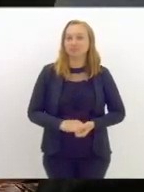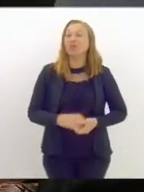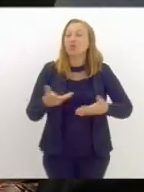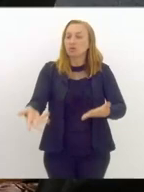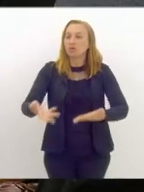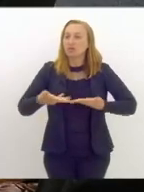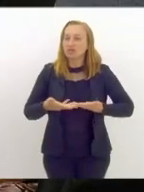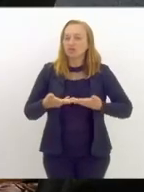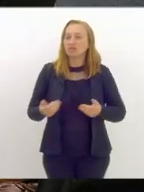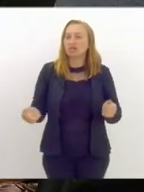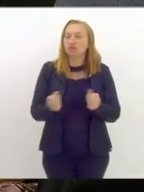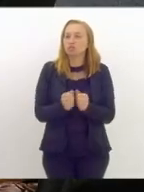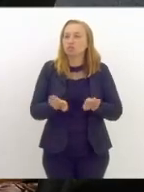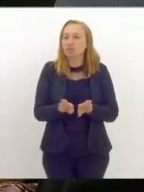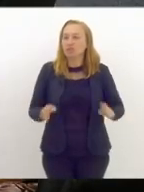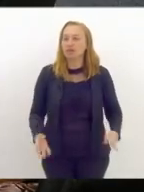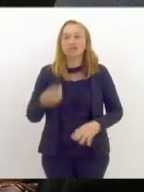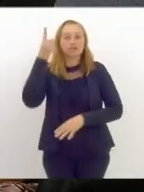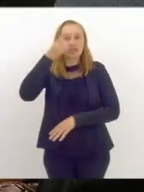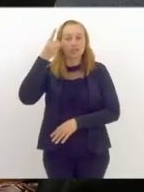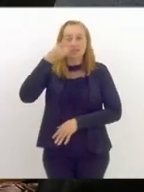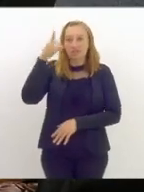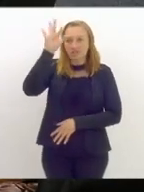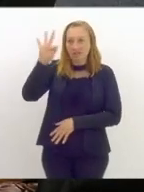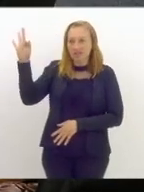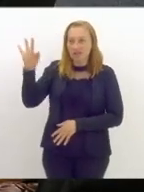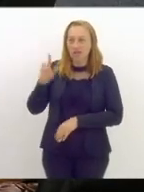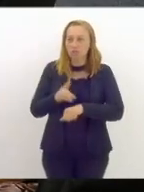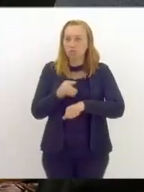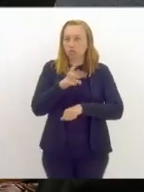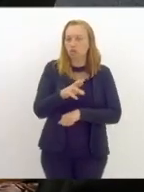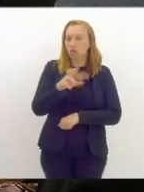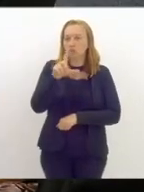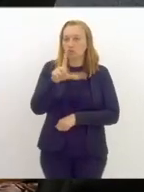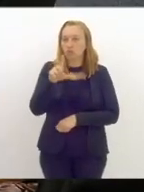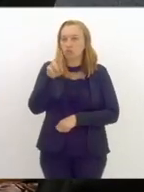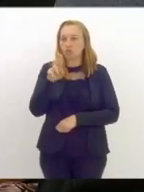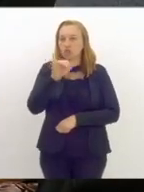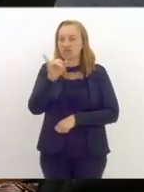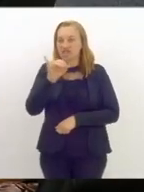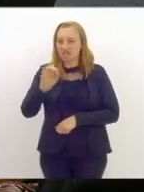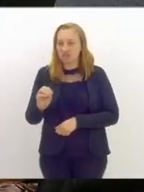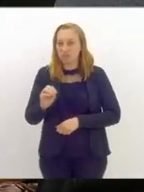Convido para estar conosco à mesa o deputado federal, Dr. Luizinho.